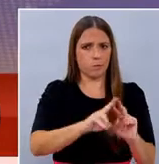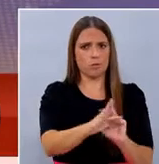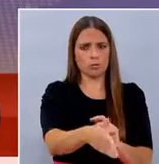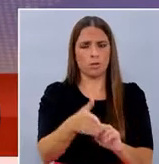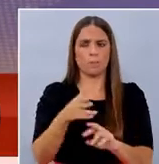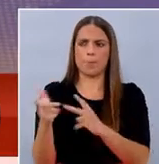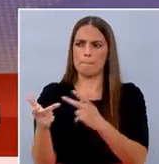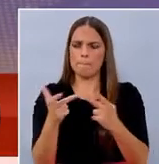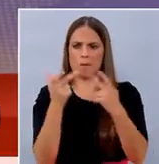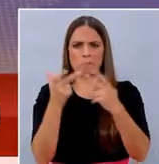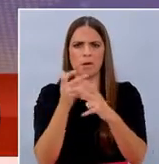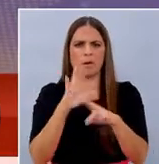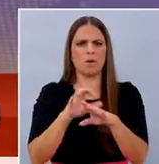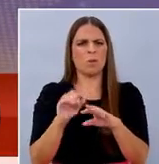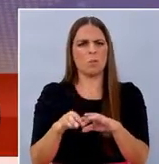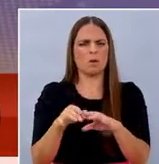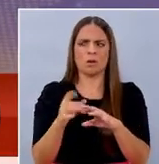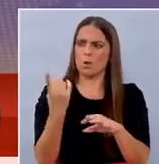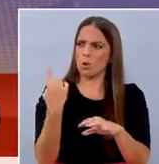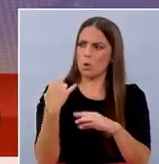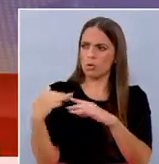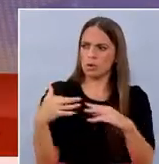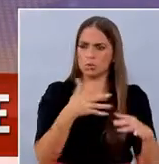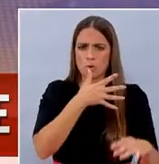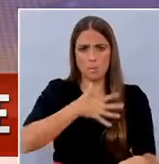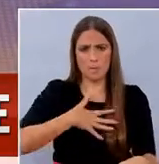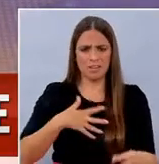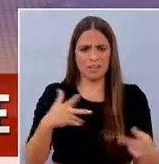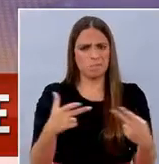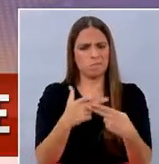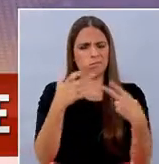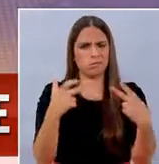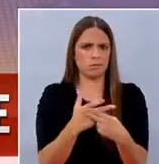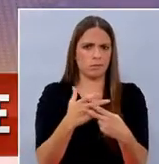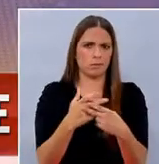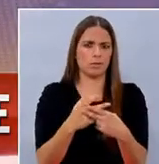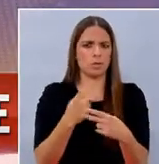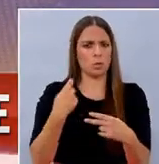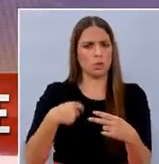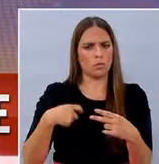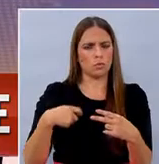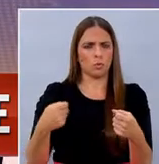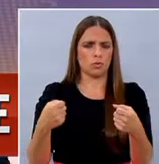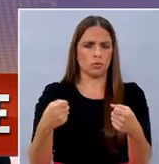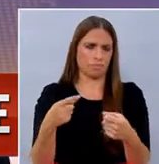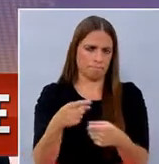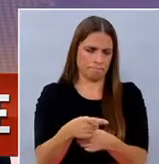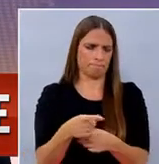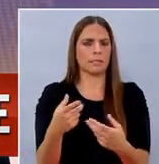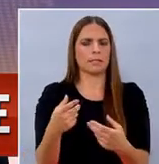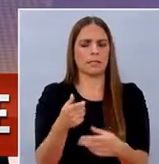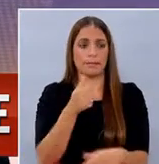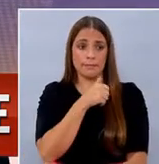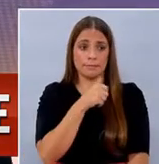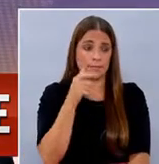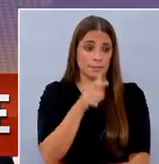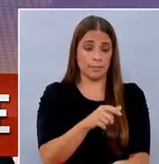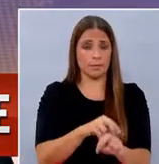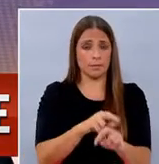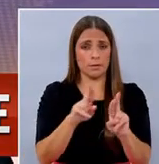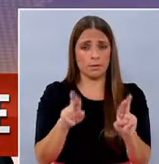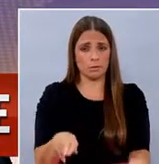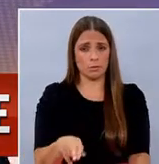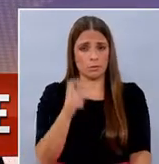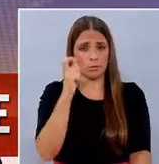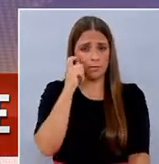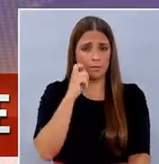uma discussão por causa do jogo de ontem do Benfica contra a Juventus, a contar para a Liga dos Campeões. A vítima foi transportada para o Hospital